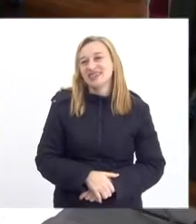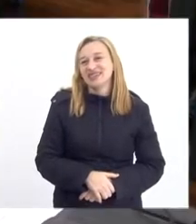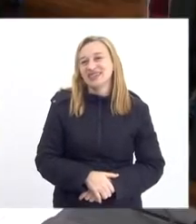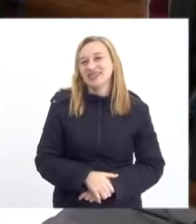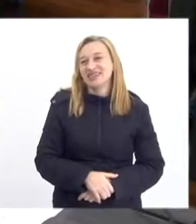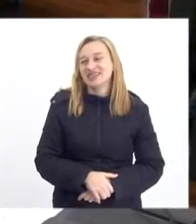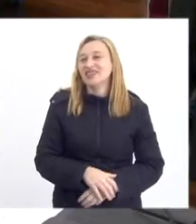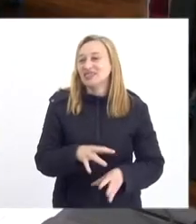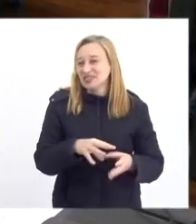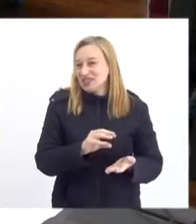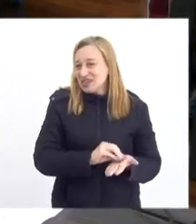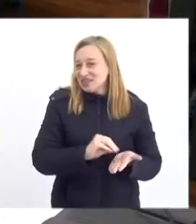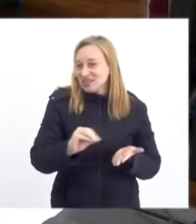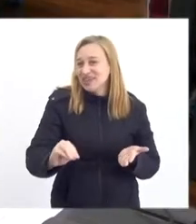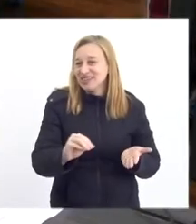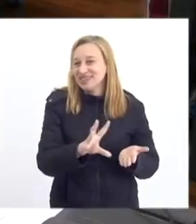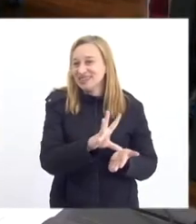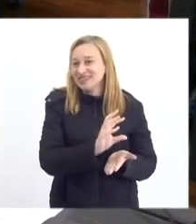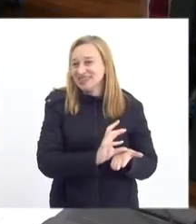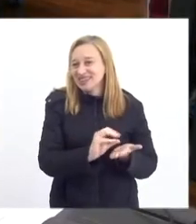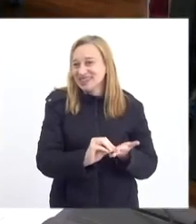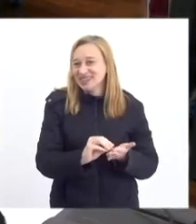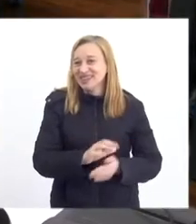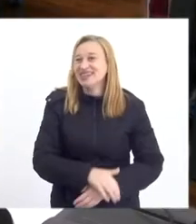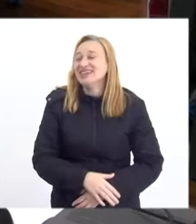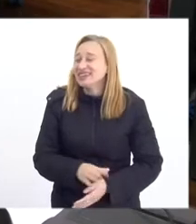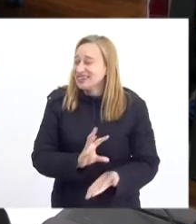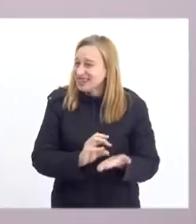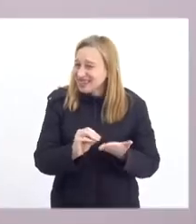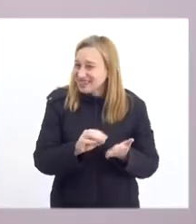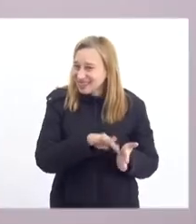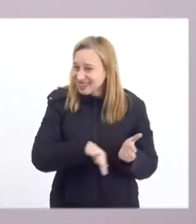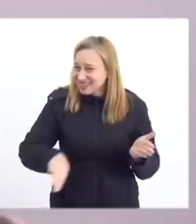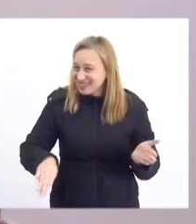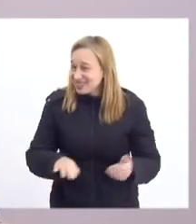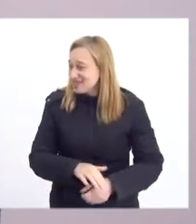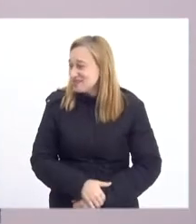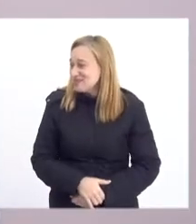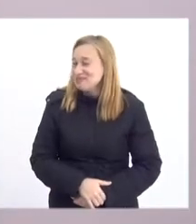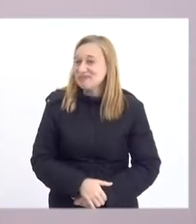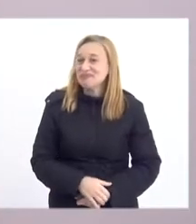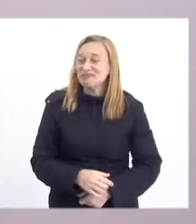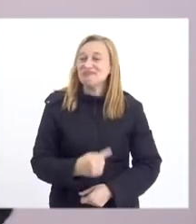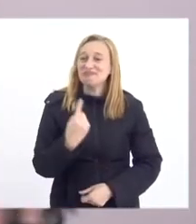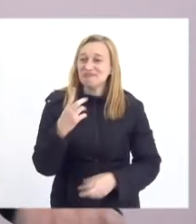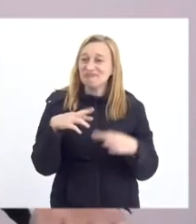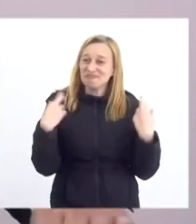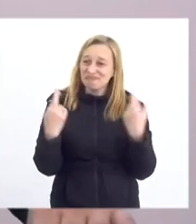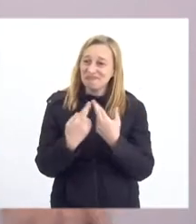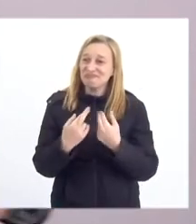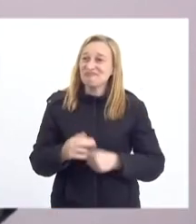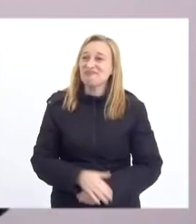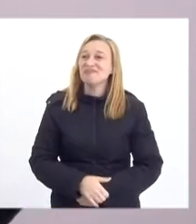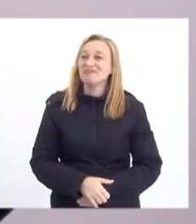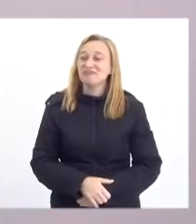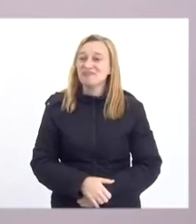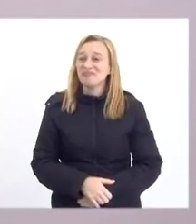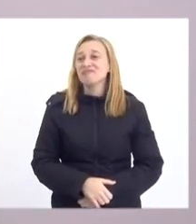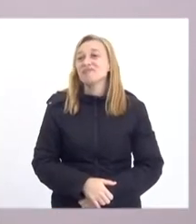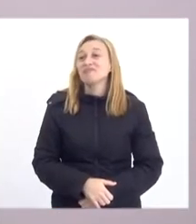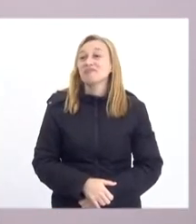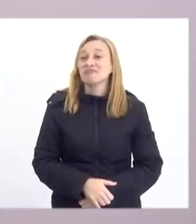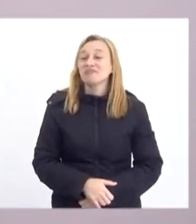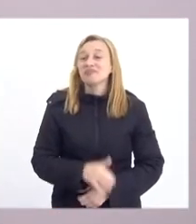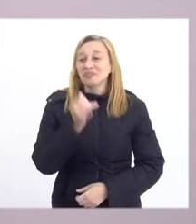Deus. eu vou retirar de pauta. Eu vou retirar de pauta. Vou retirar de pauta por uma sessão. Como é meu, eu retirei de pauta